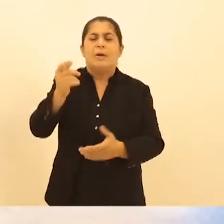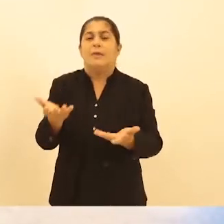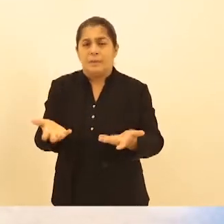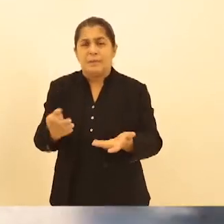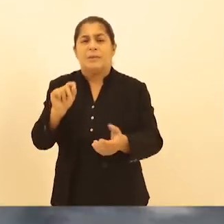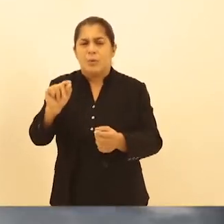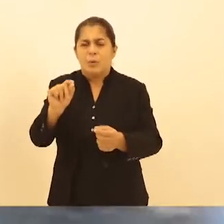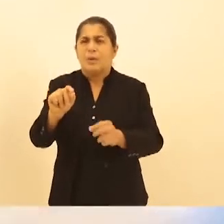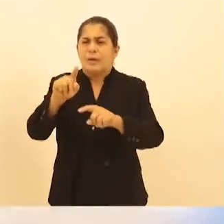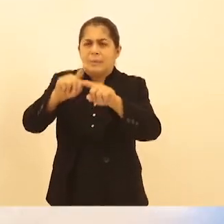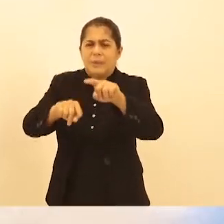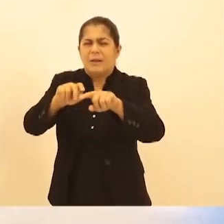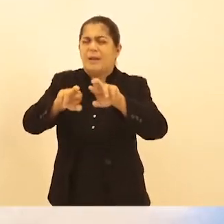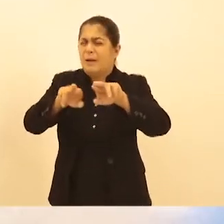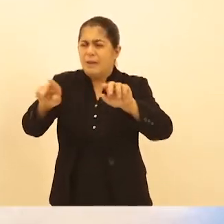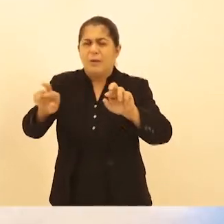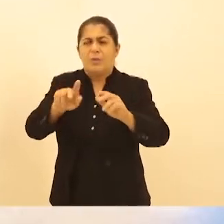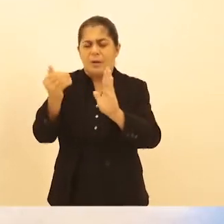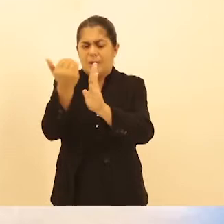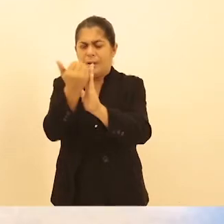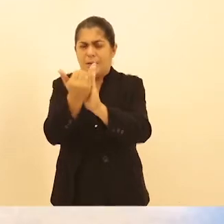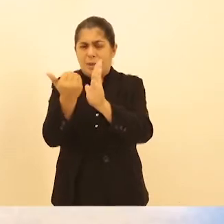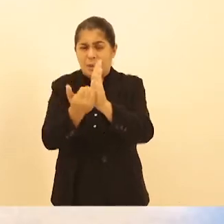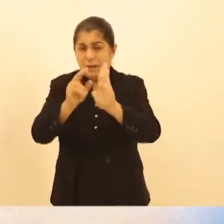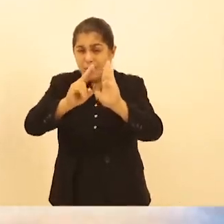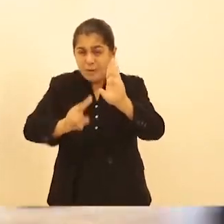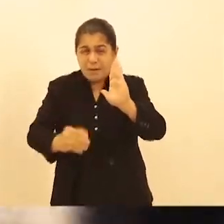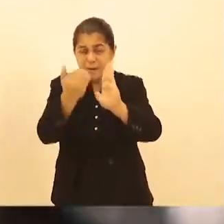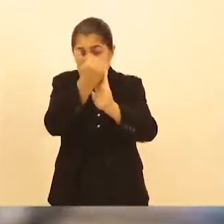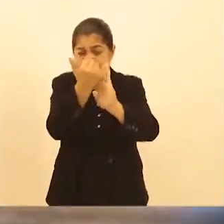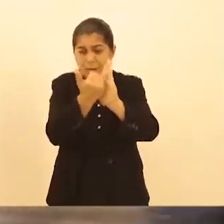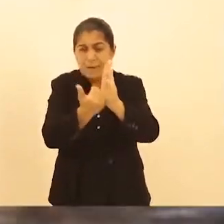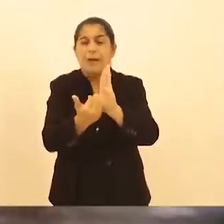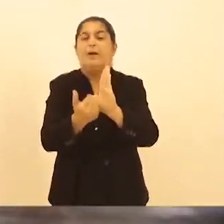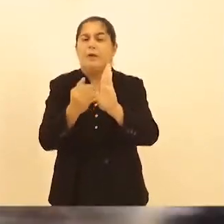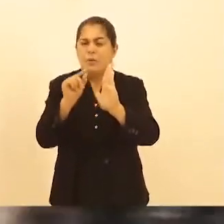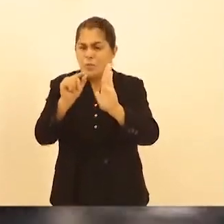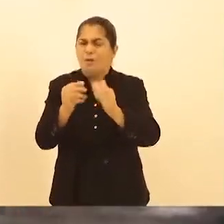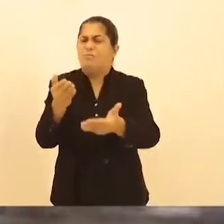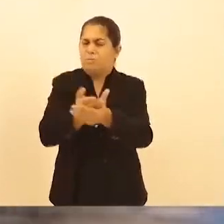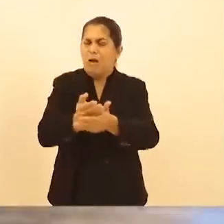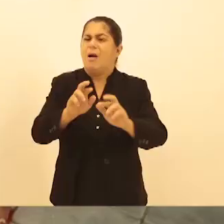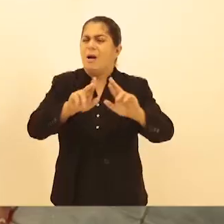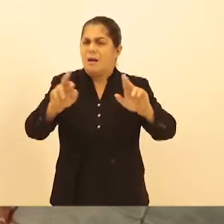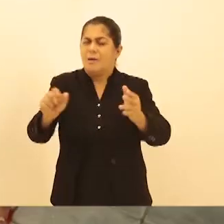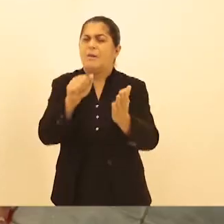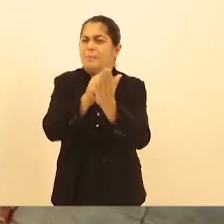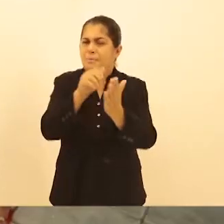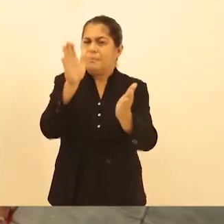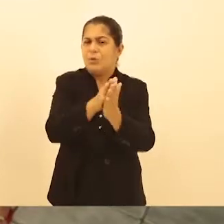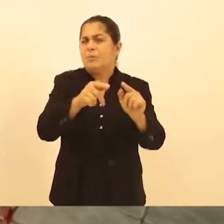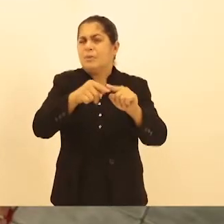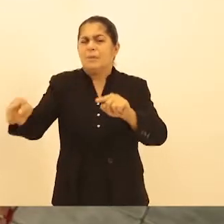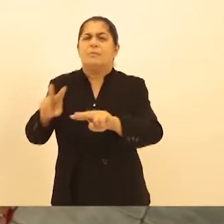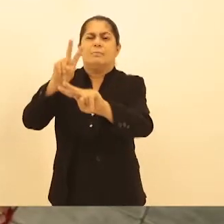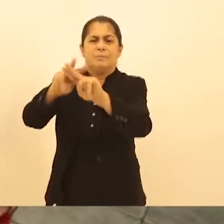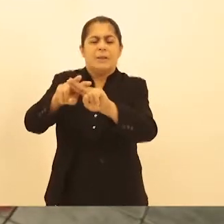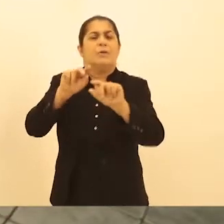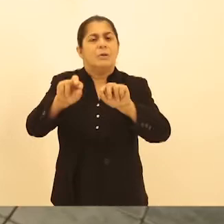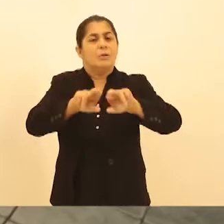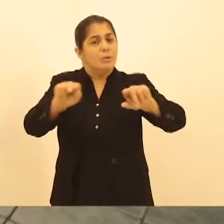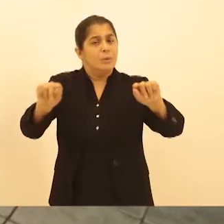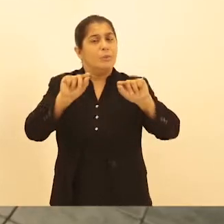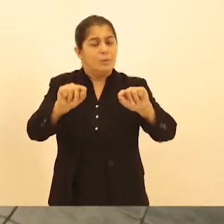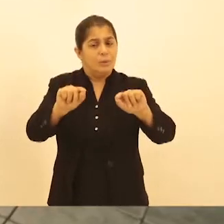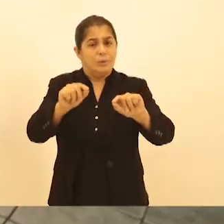terapêuticos listados neste recall poderão sofrer sanções que vão de multas à prisão os consumidores que tiverem adquirido